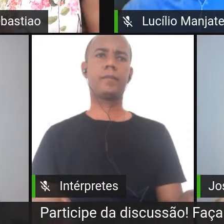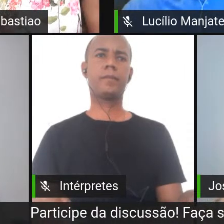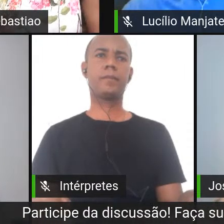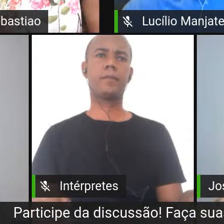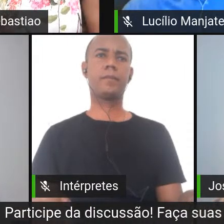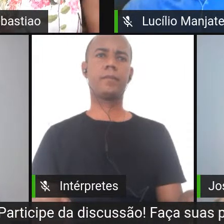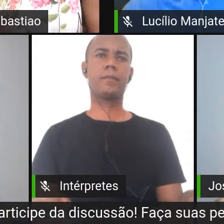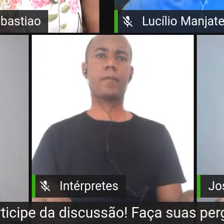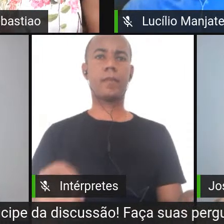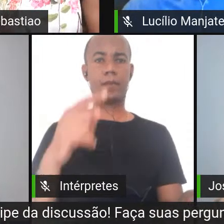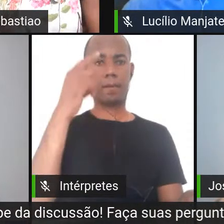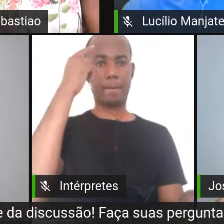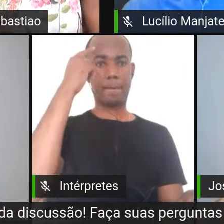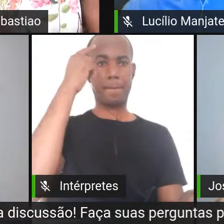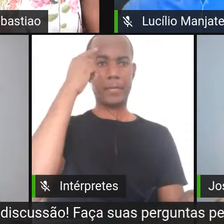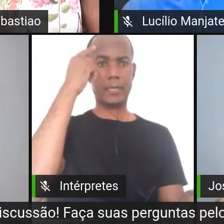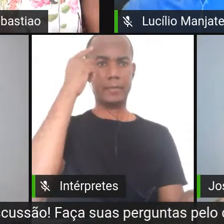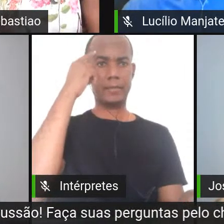Liga.